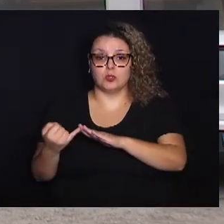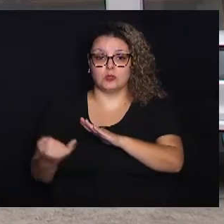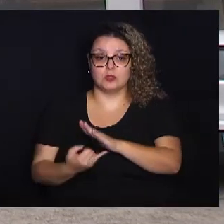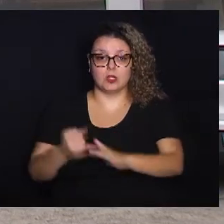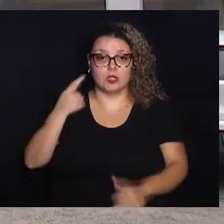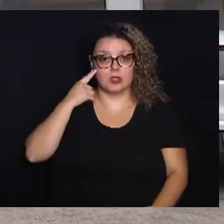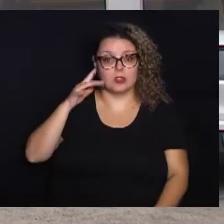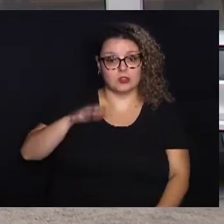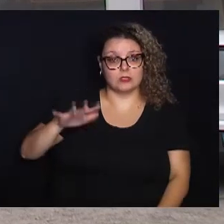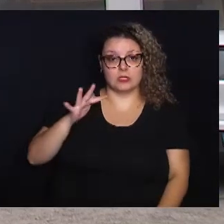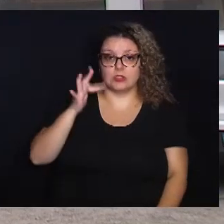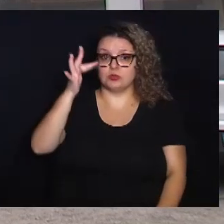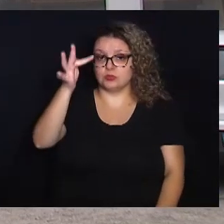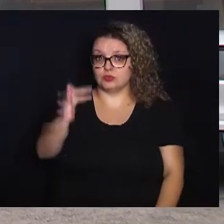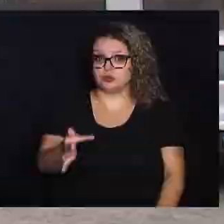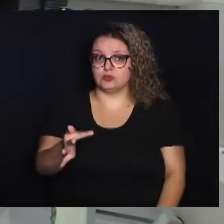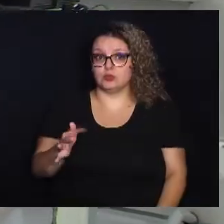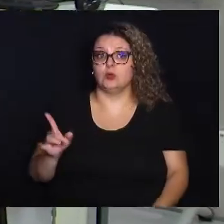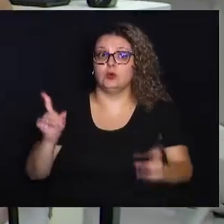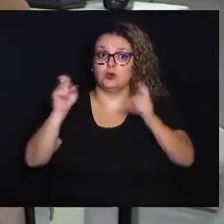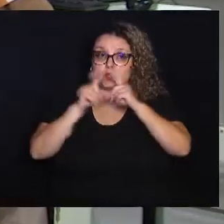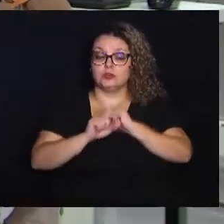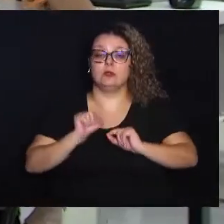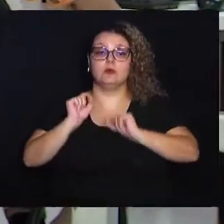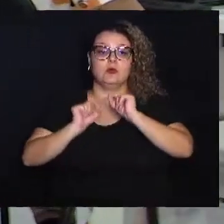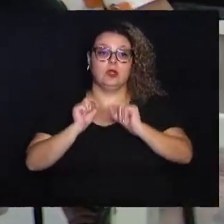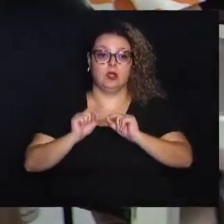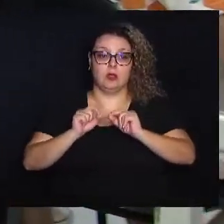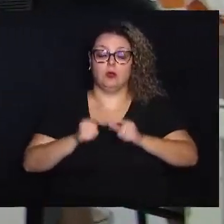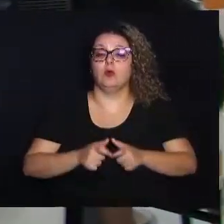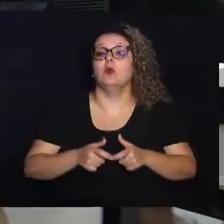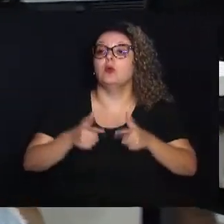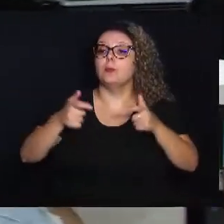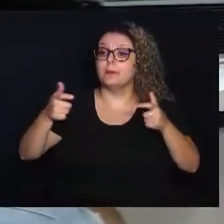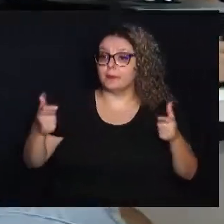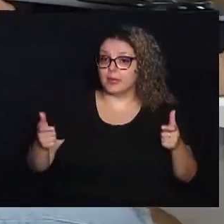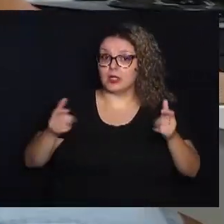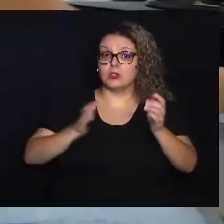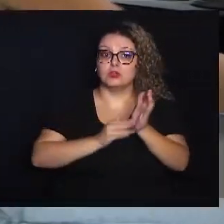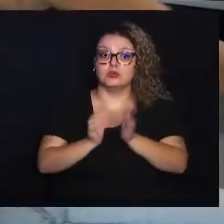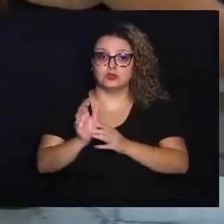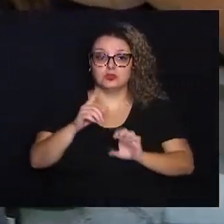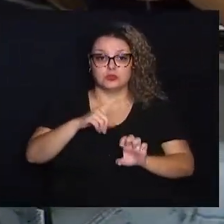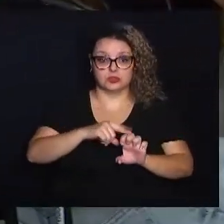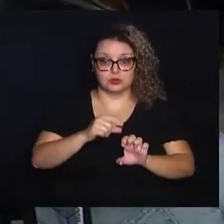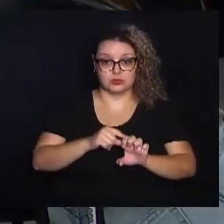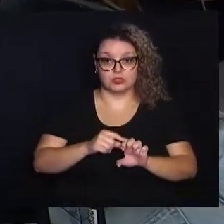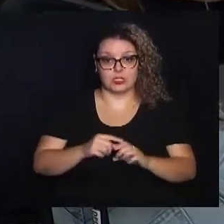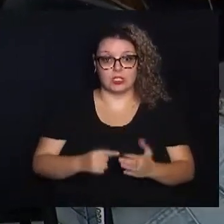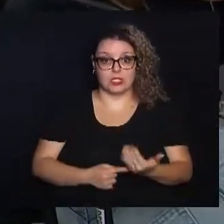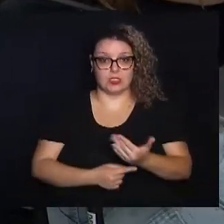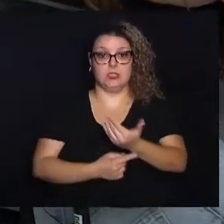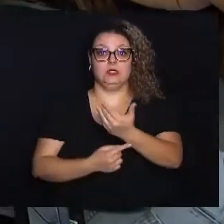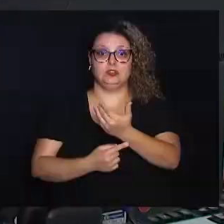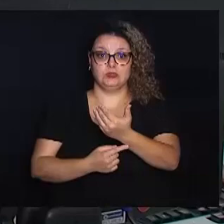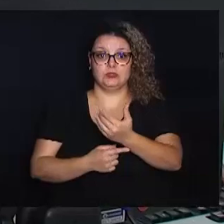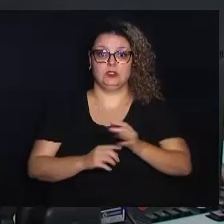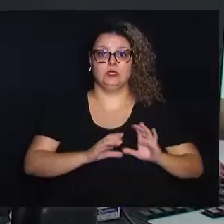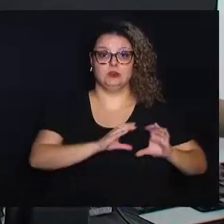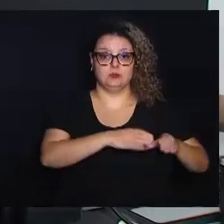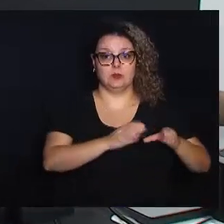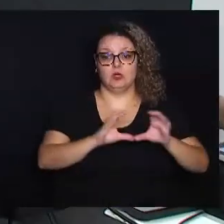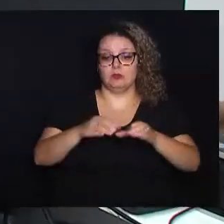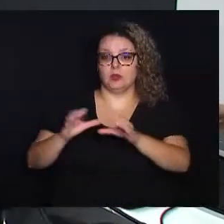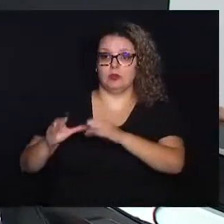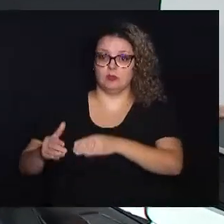com o Instituto ideias de futuro o desafio é considerado o maior concurso de empreendedorismo e tecnologia